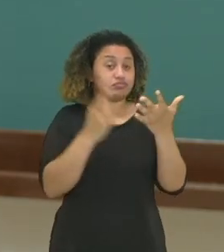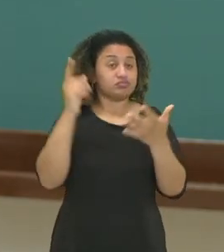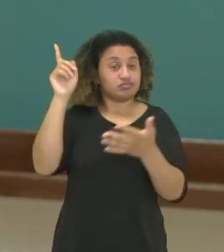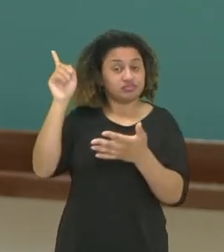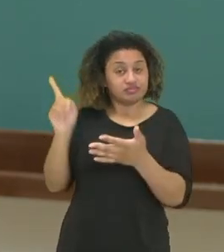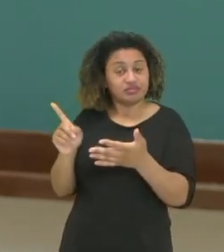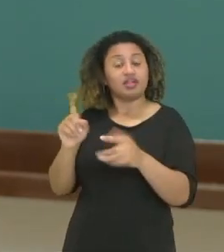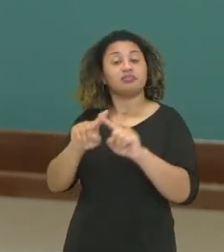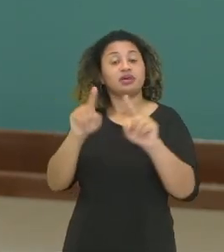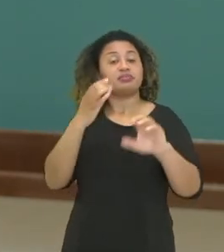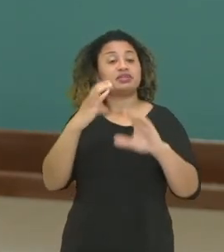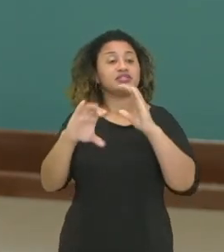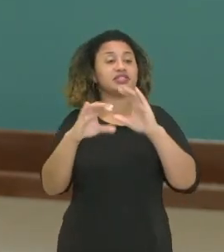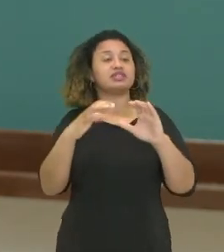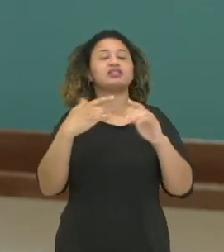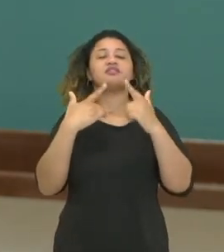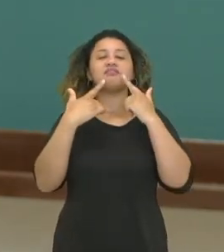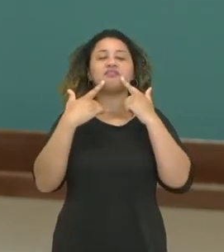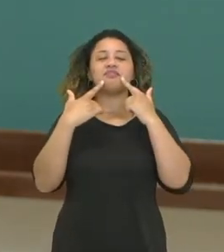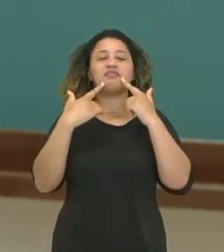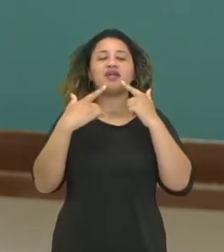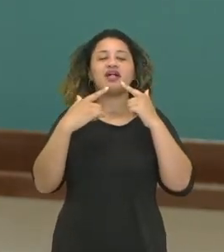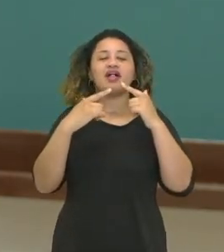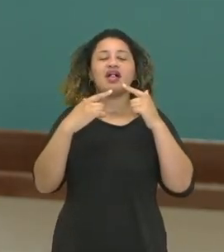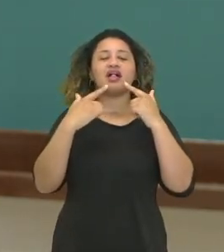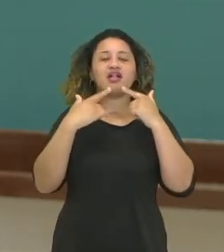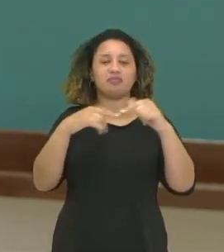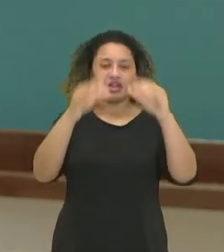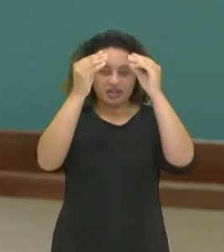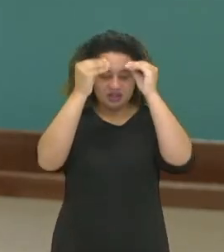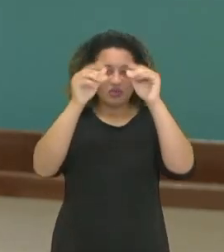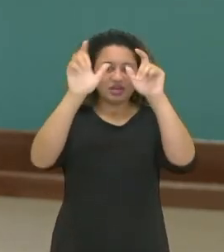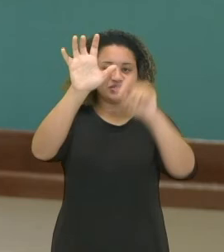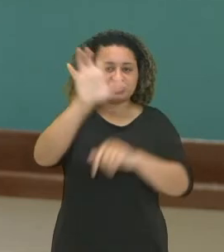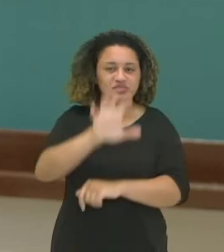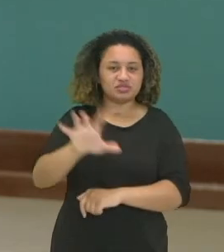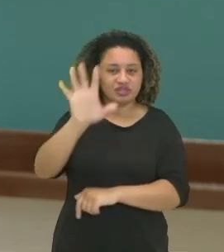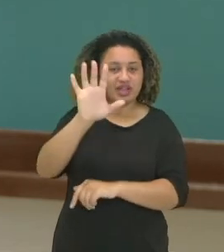a linguagem regional bem marcada, bem característica, ok?